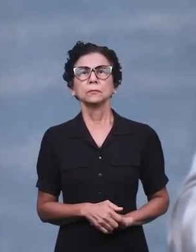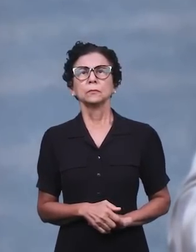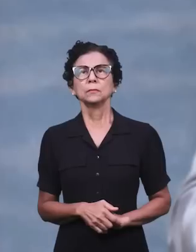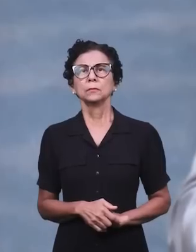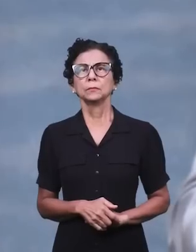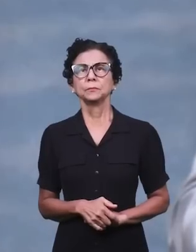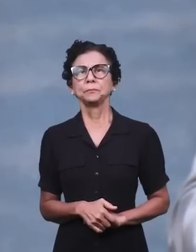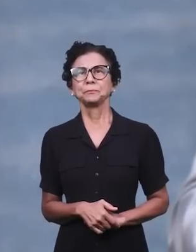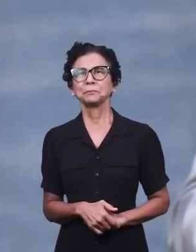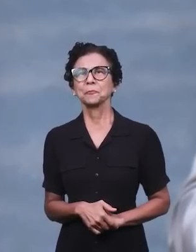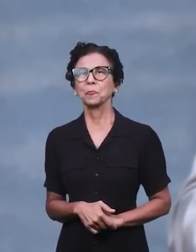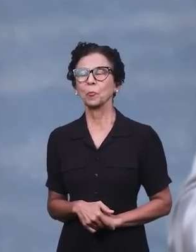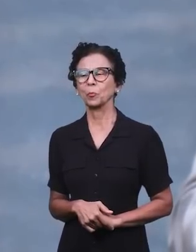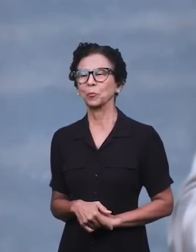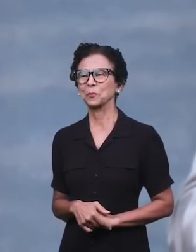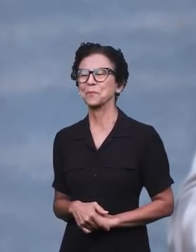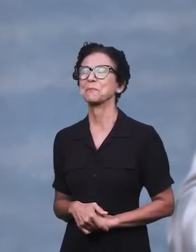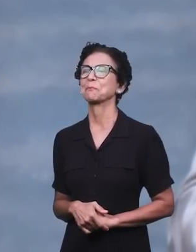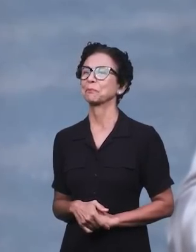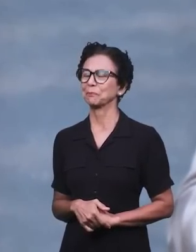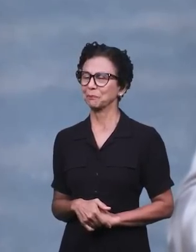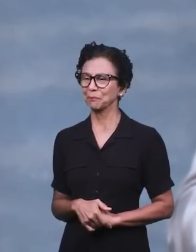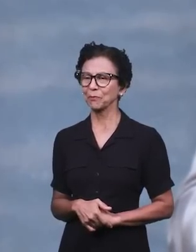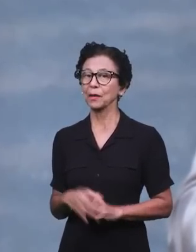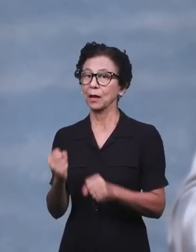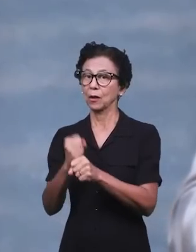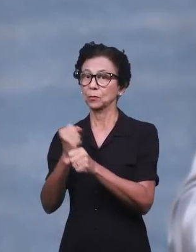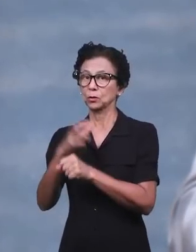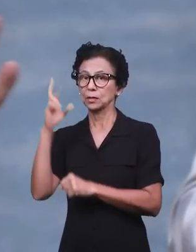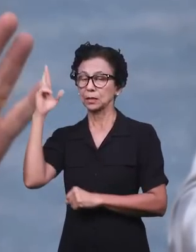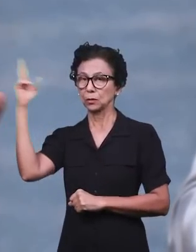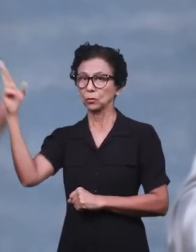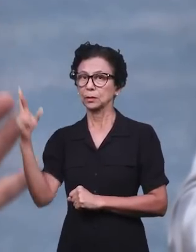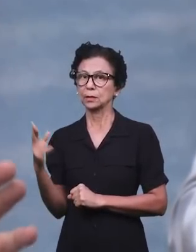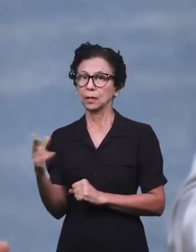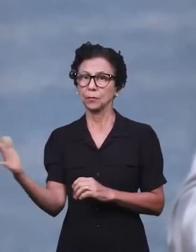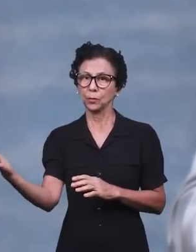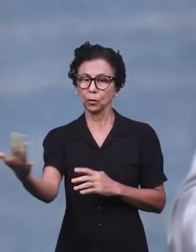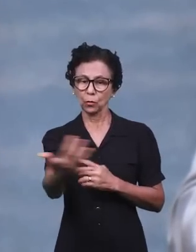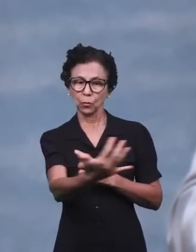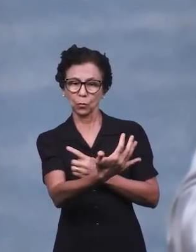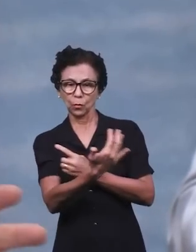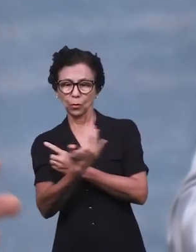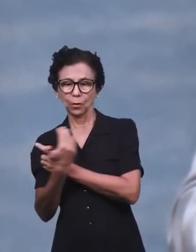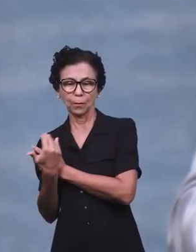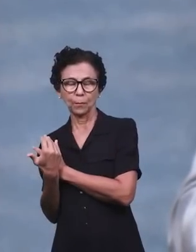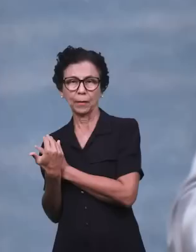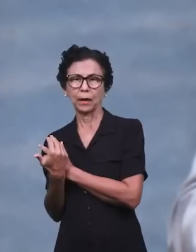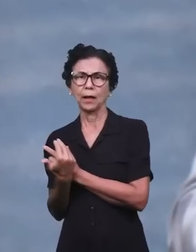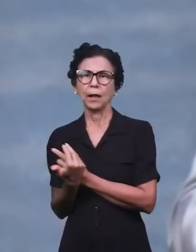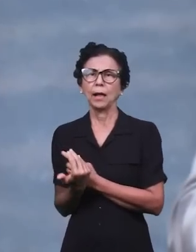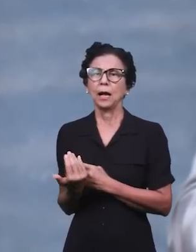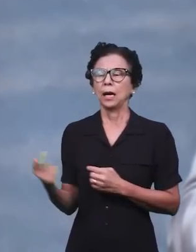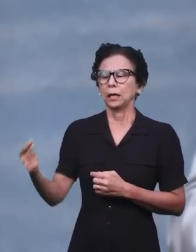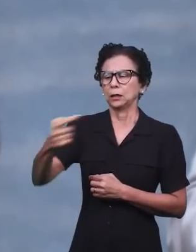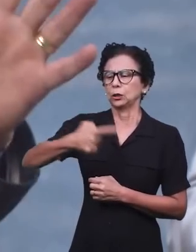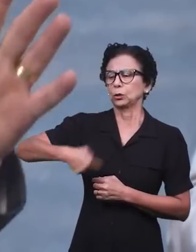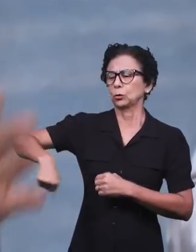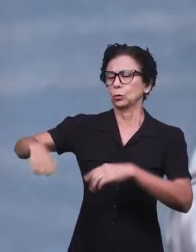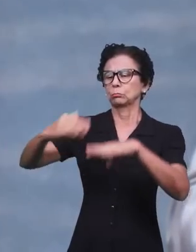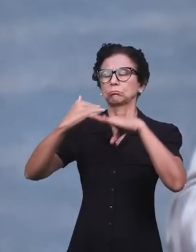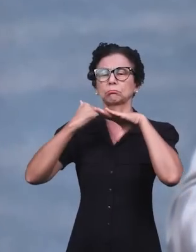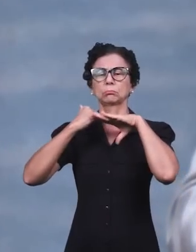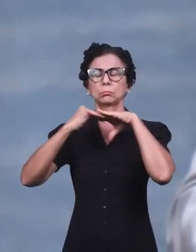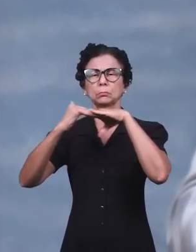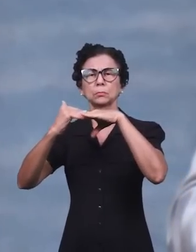sempre inclui, né? Ela não exclui ninguém, ela sempre inclui. E não tem, aqui não tem pequeno, grande,